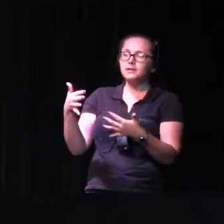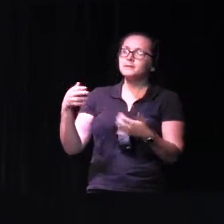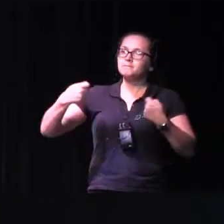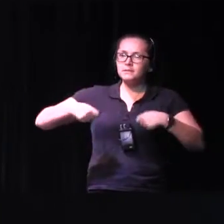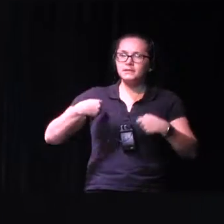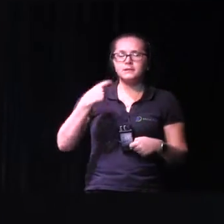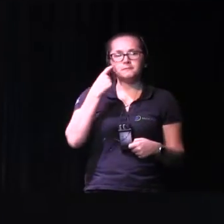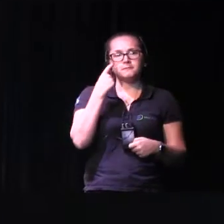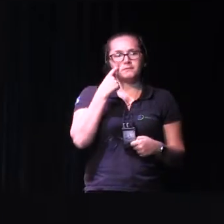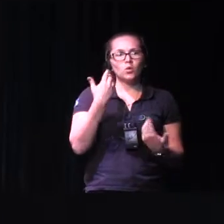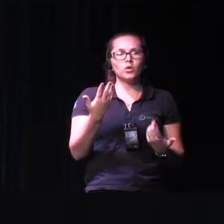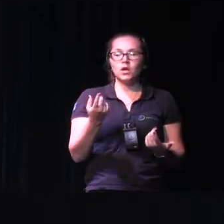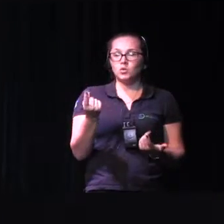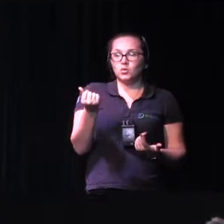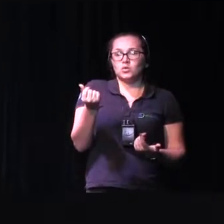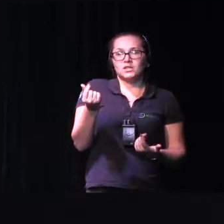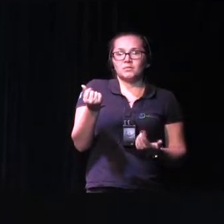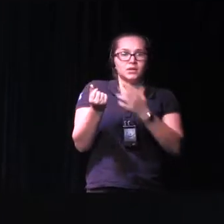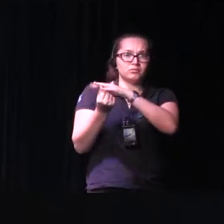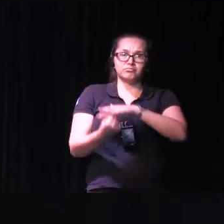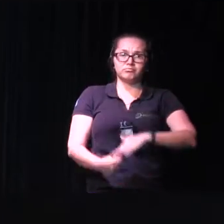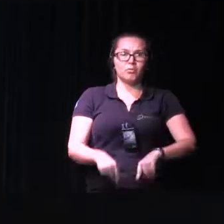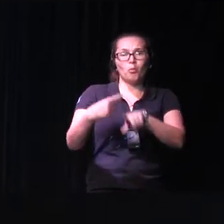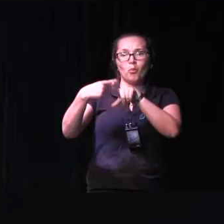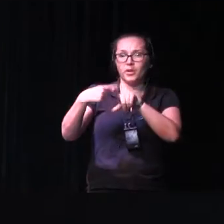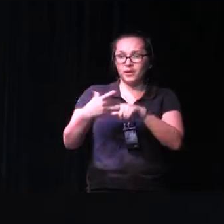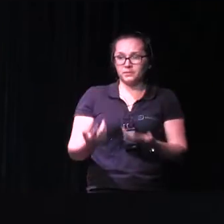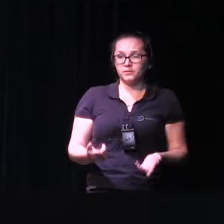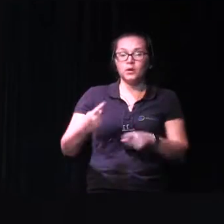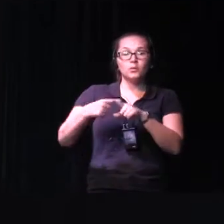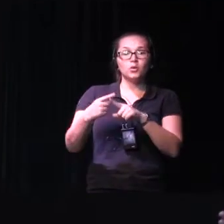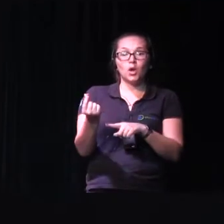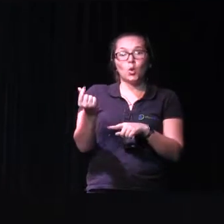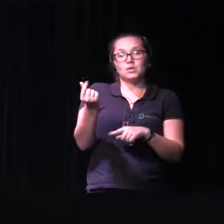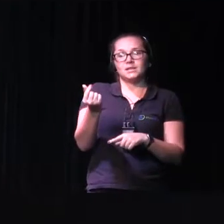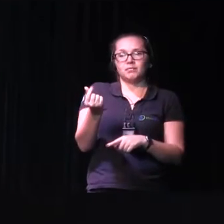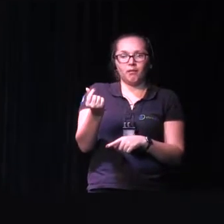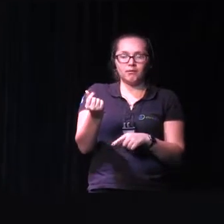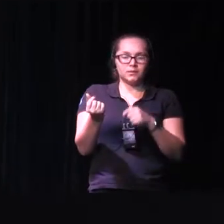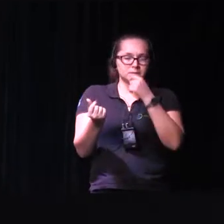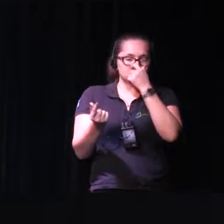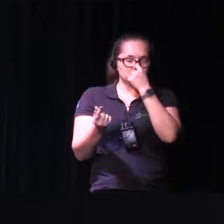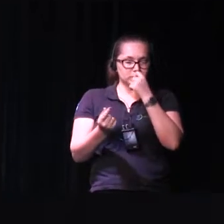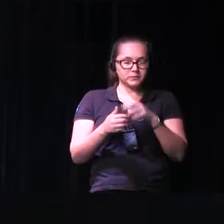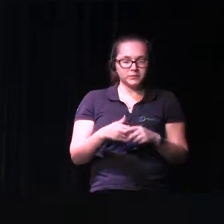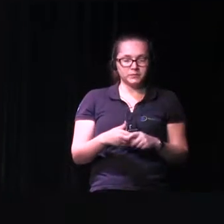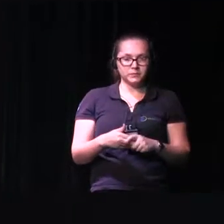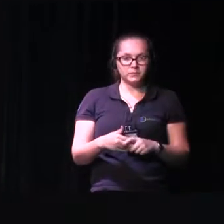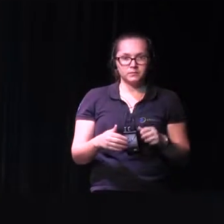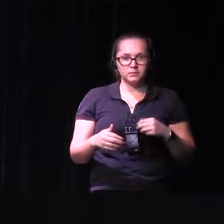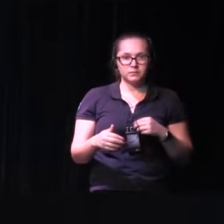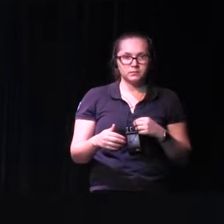na cidade, tem que descartar o orçamento. Por quê? Porque um